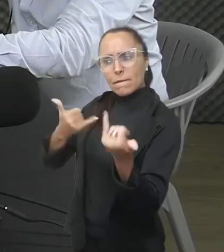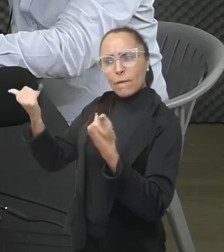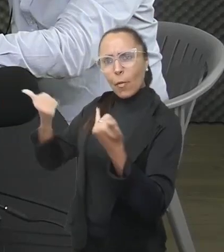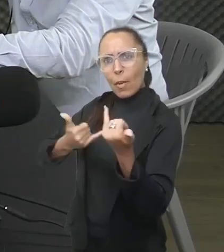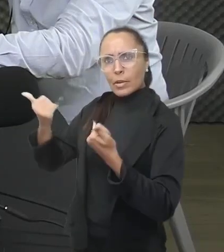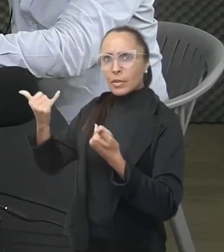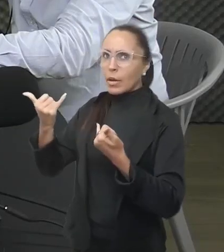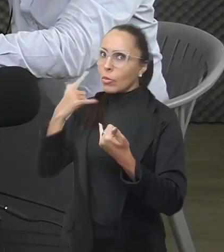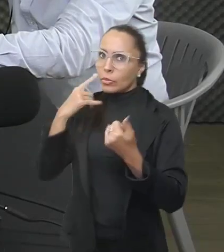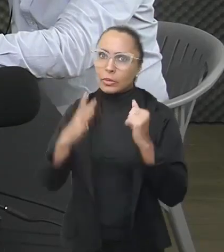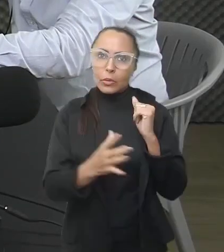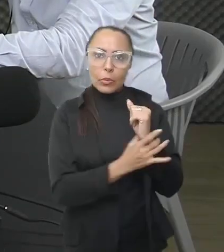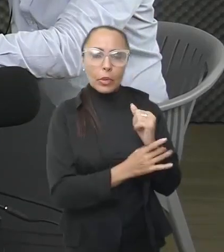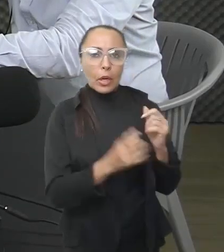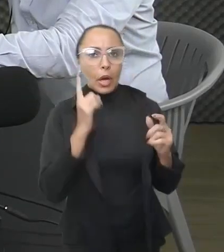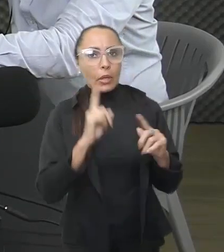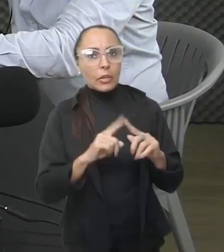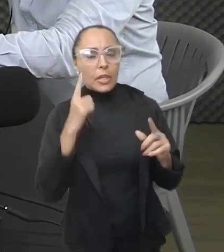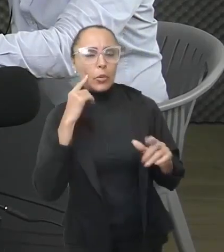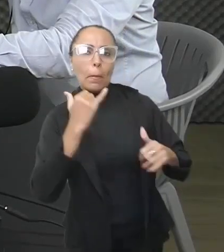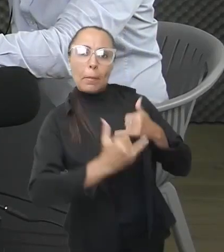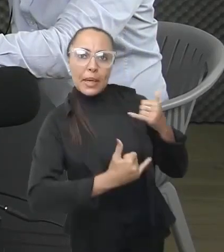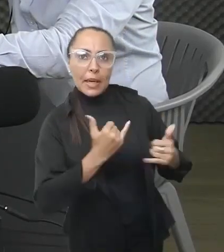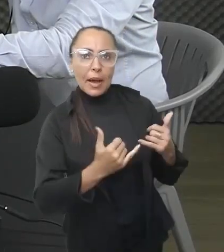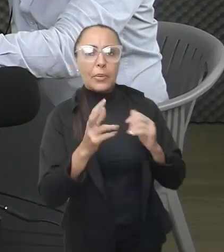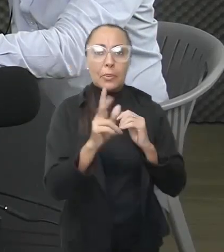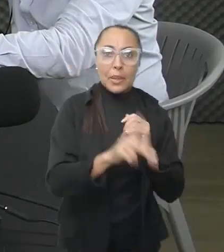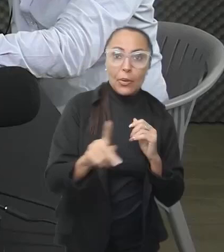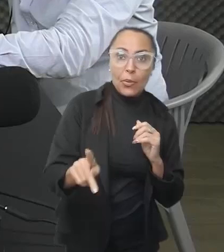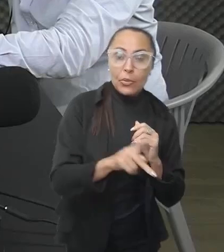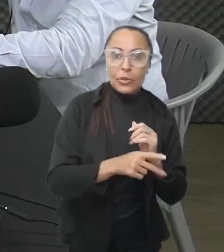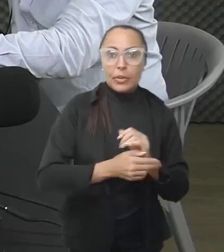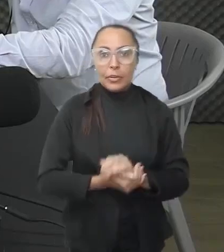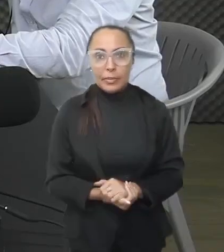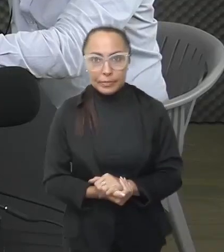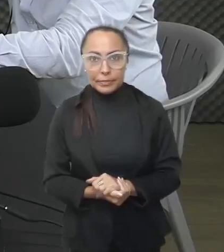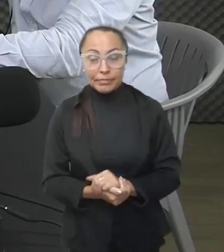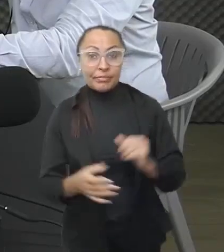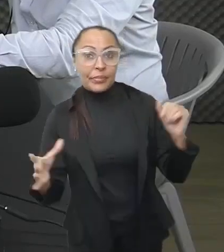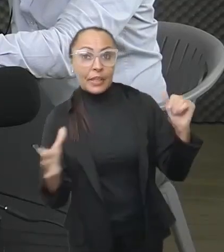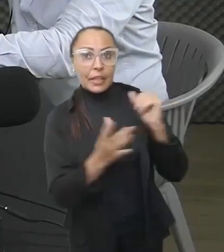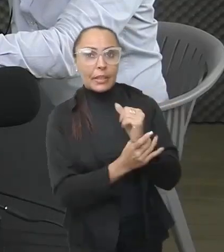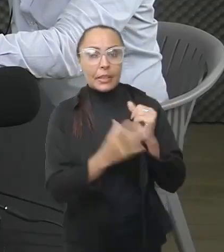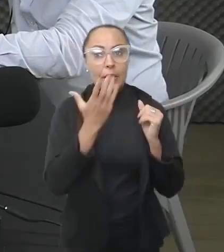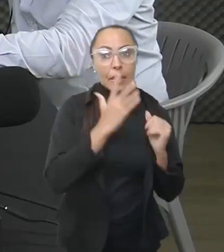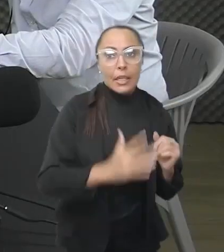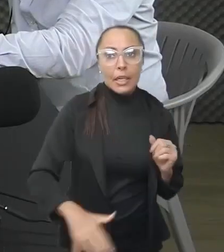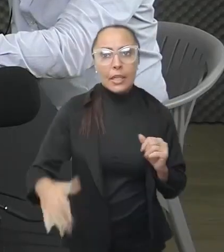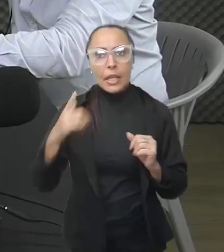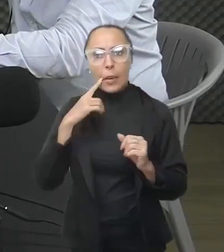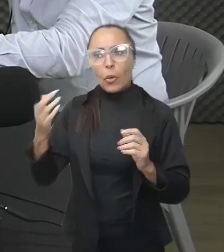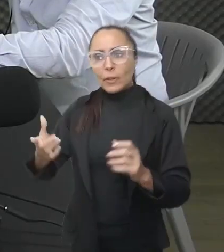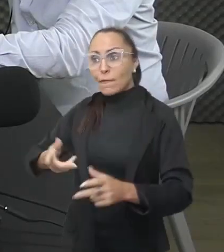senão através de uma forma lúdica, pedagógica, né, garantindo àquela criança que ela possa externar